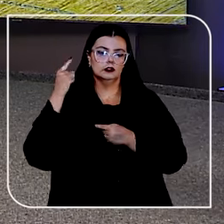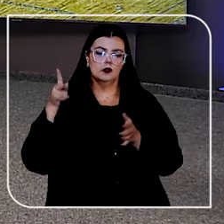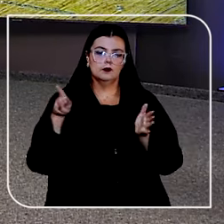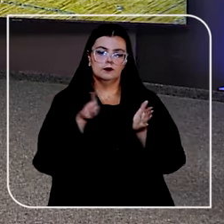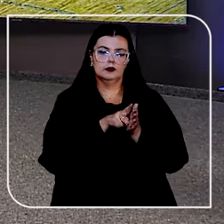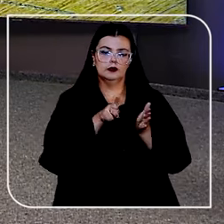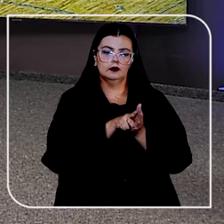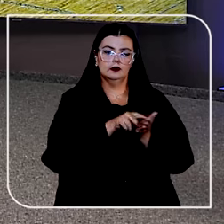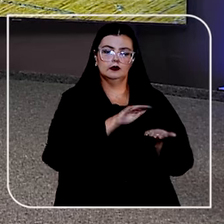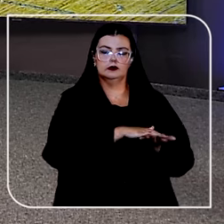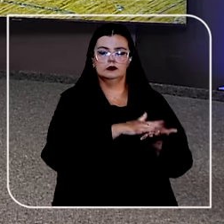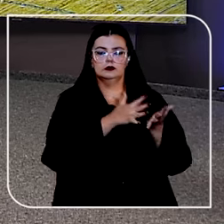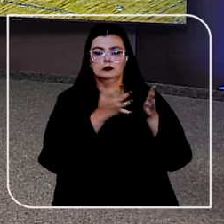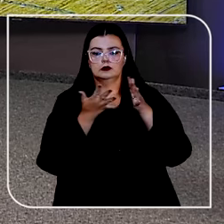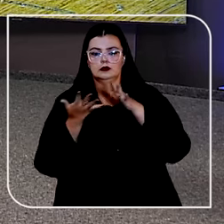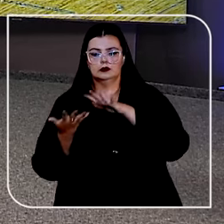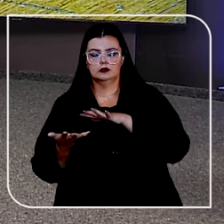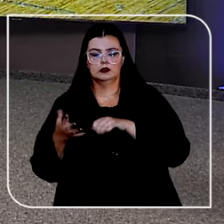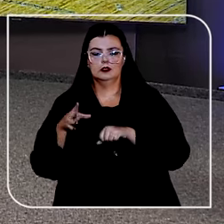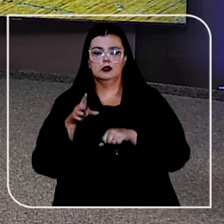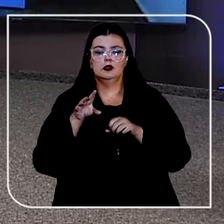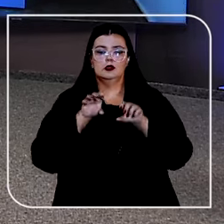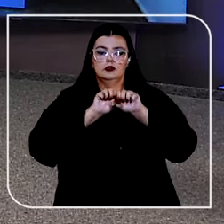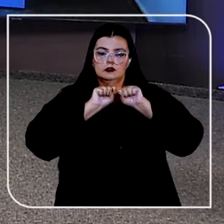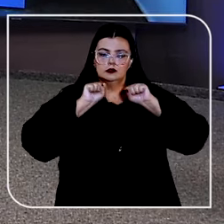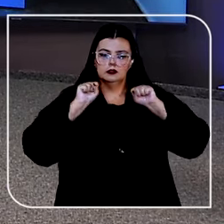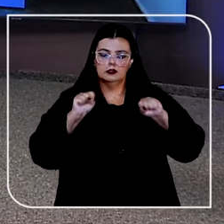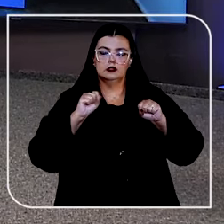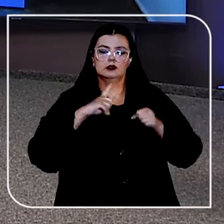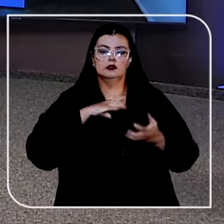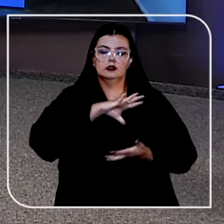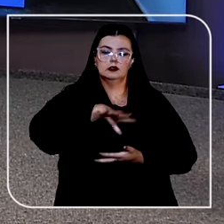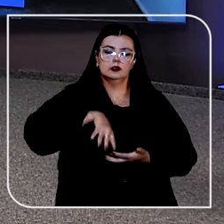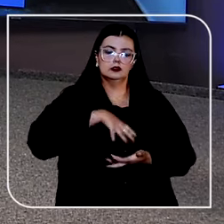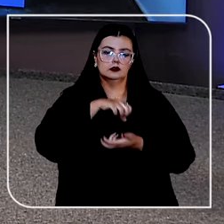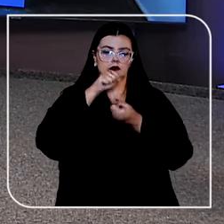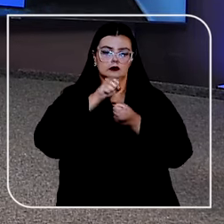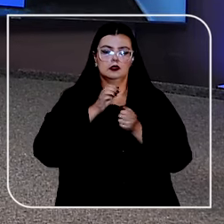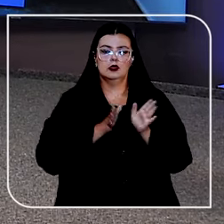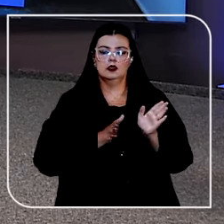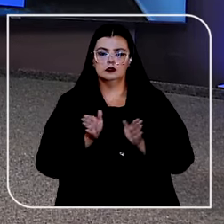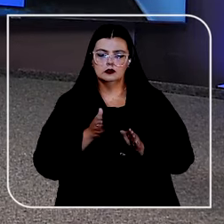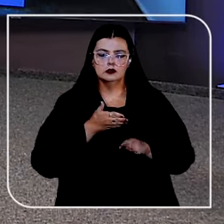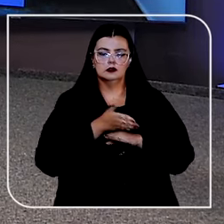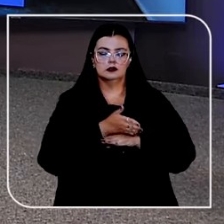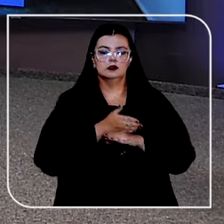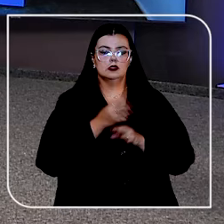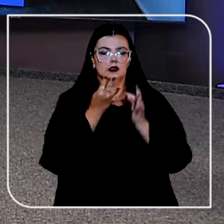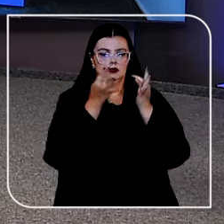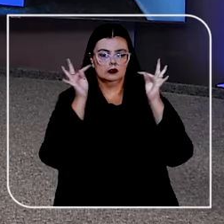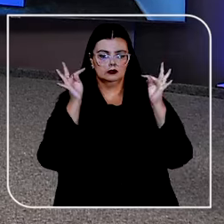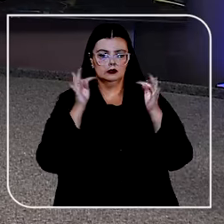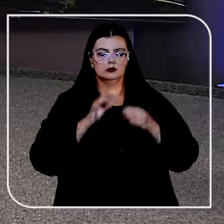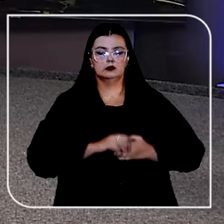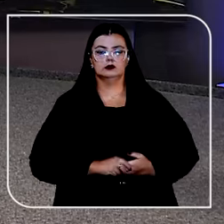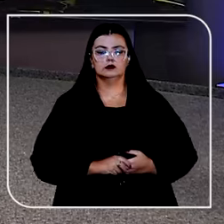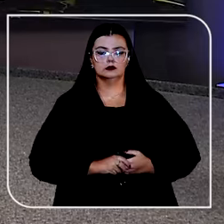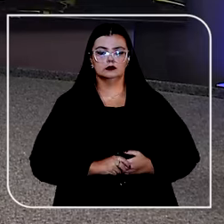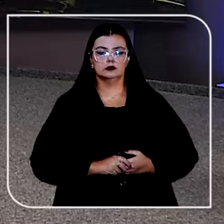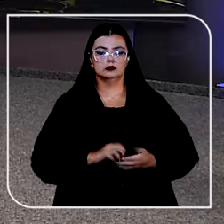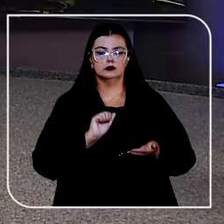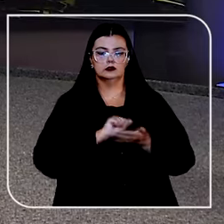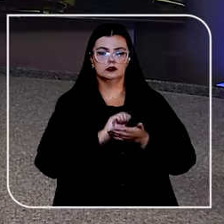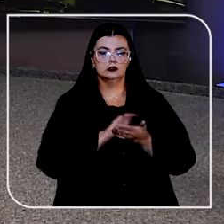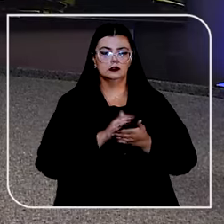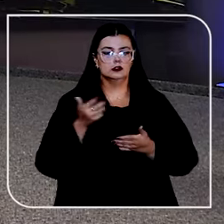processo em papel até se tornar um tribunal mais sustentável acessível e tecnológico